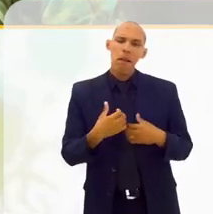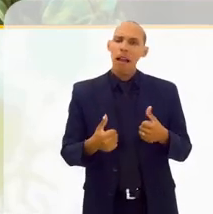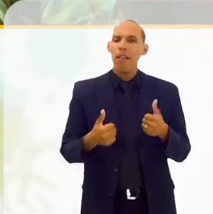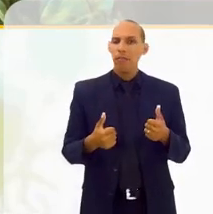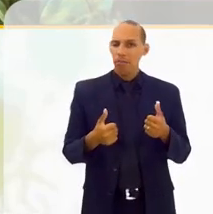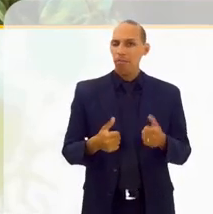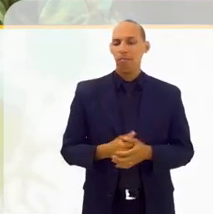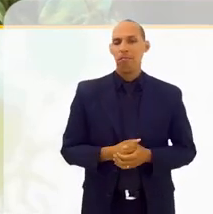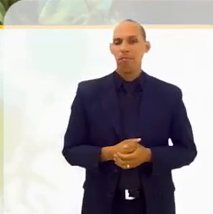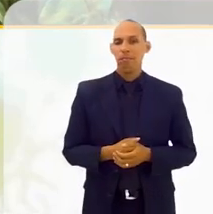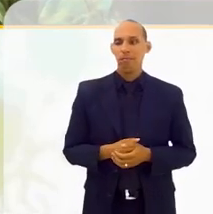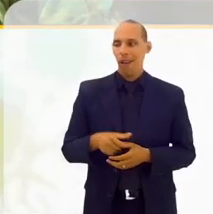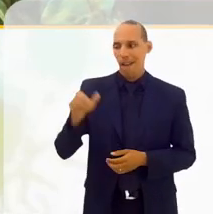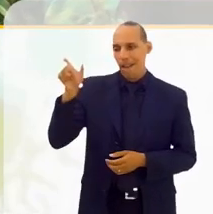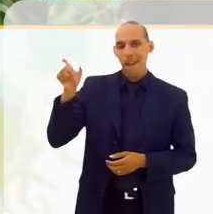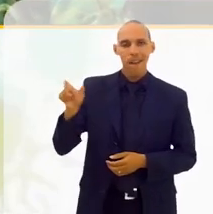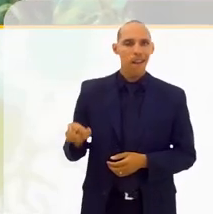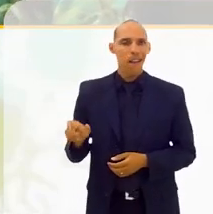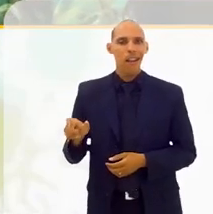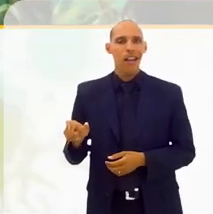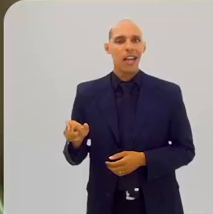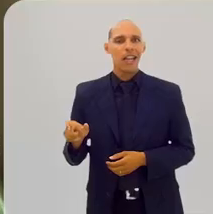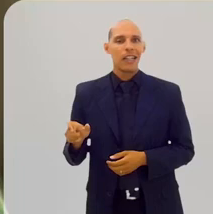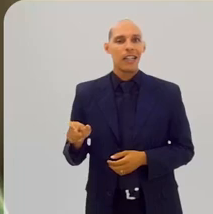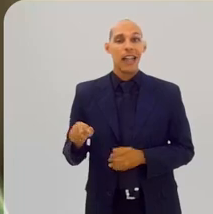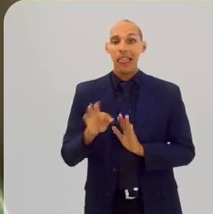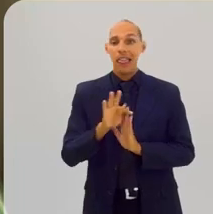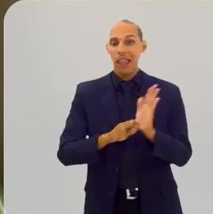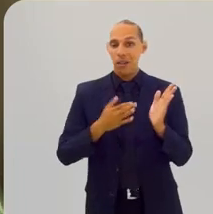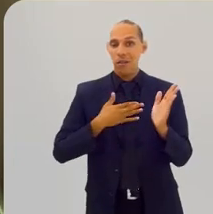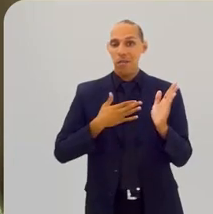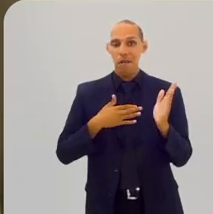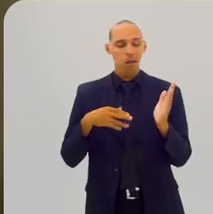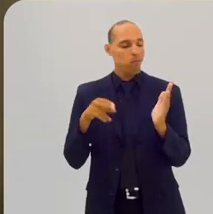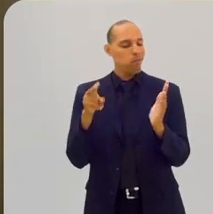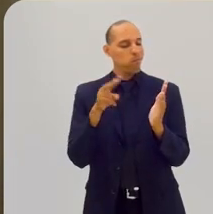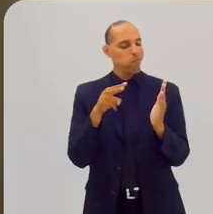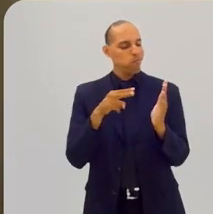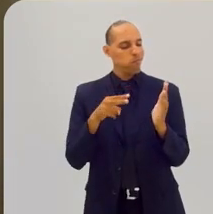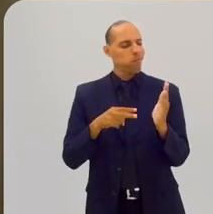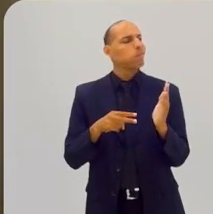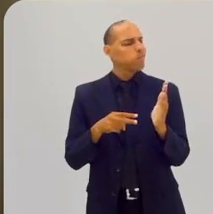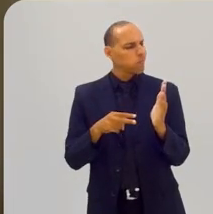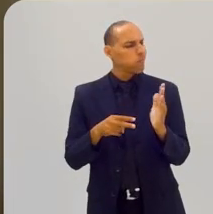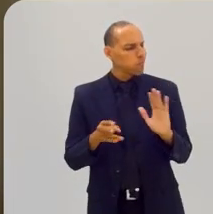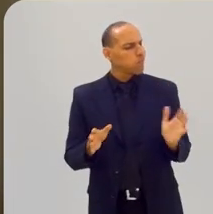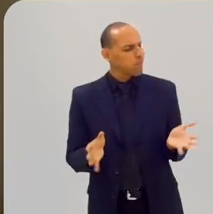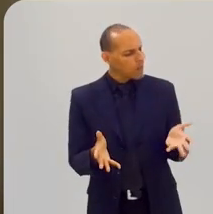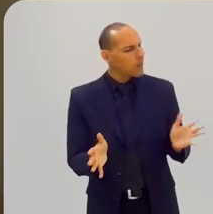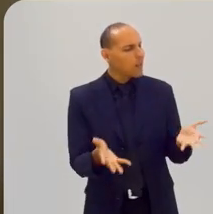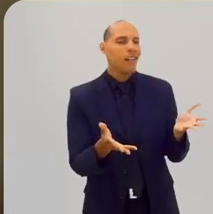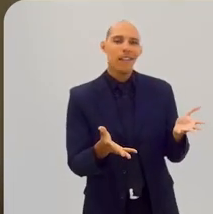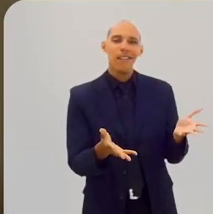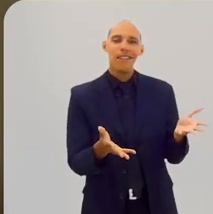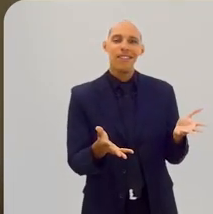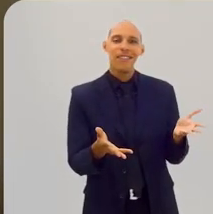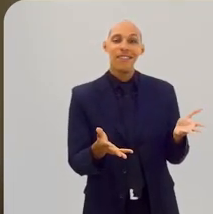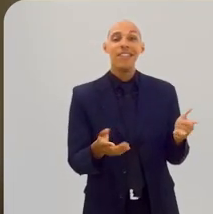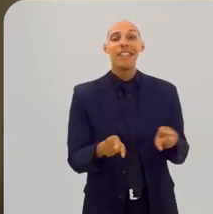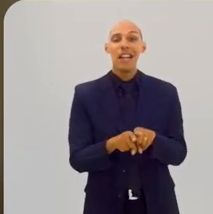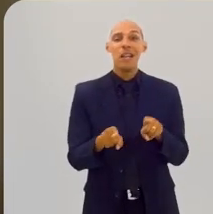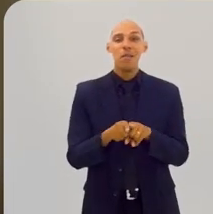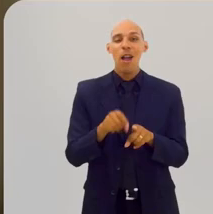bem ela inclusive quando pegava textos meus ela incentivava e